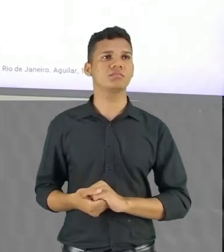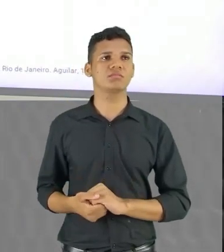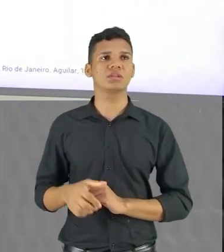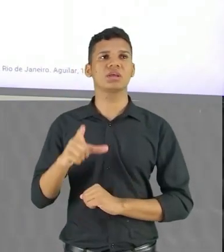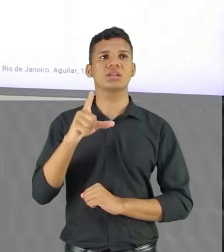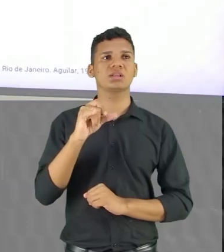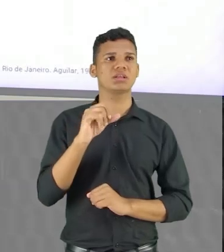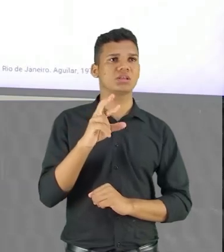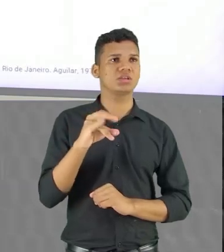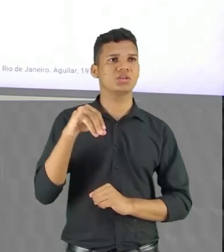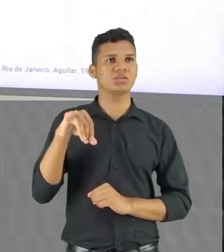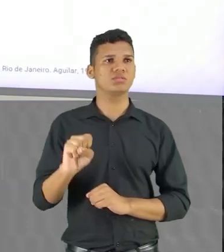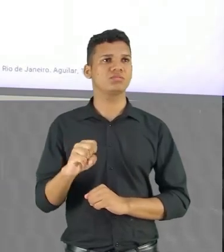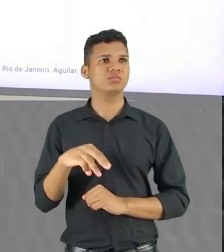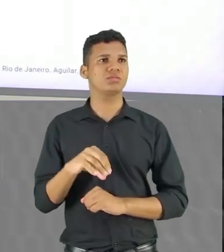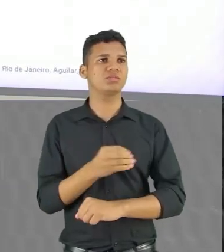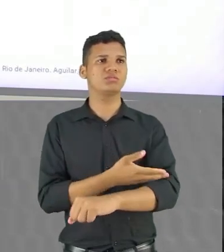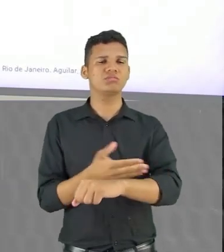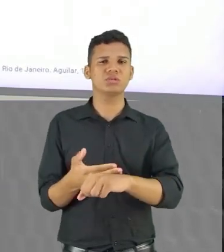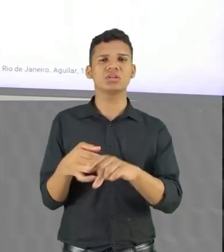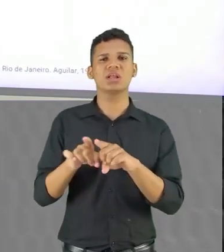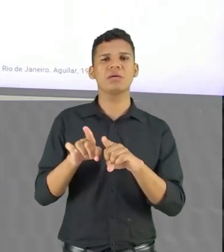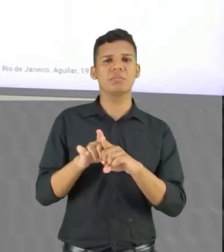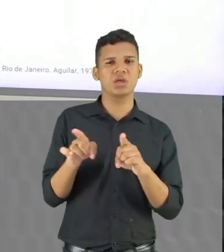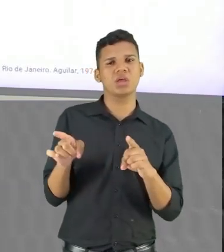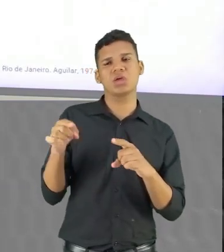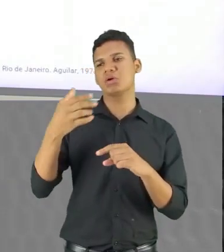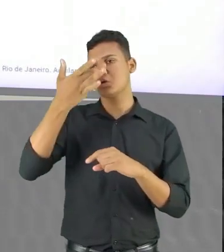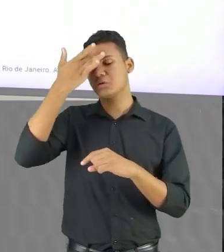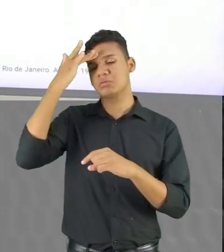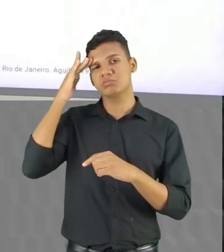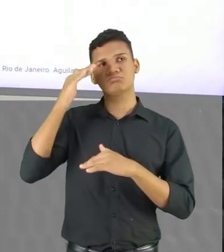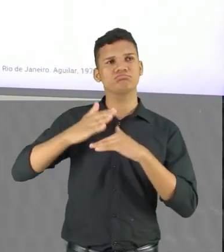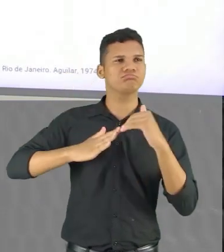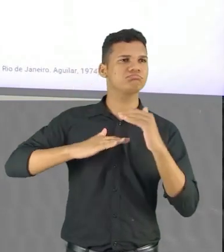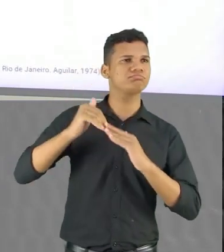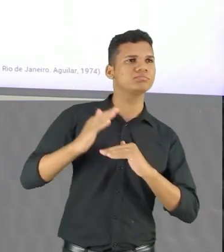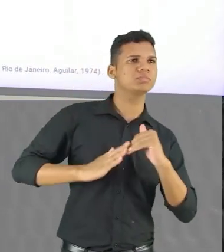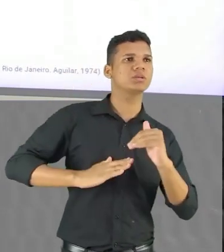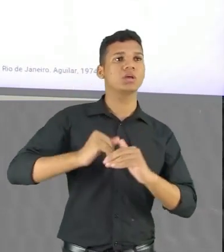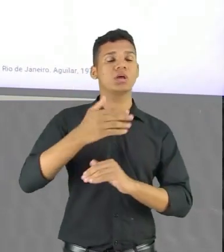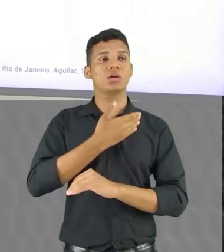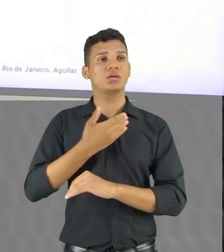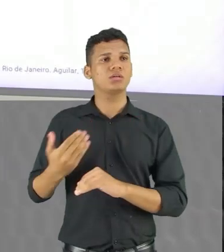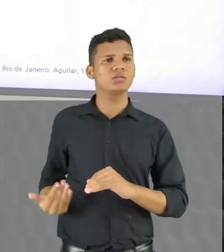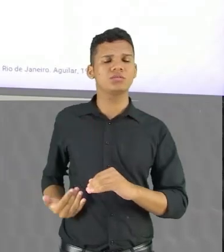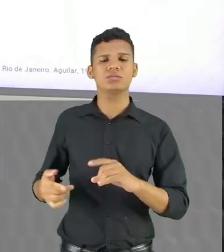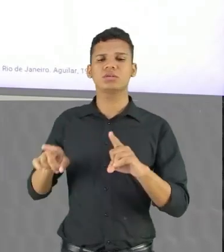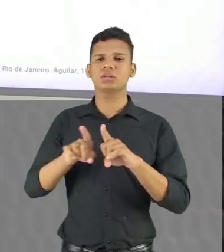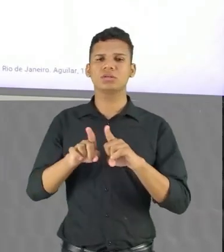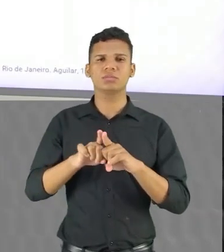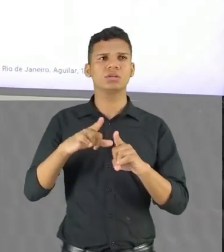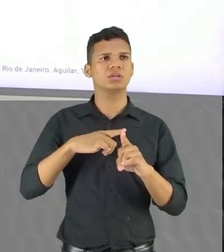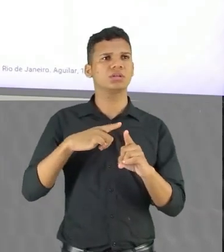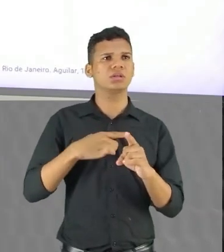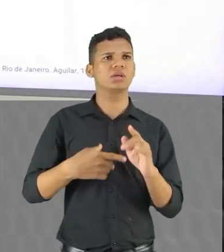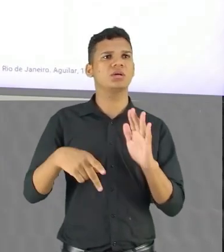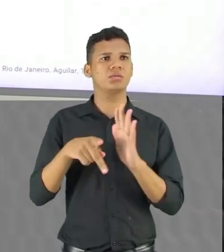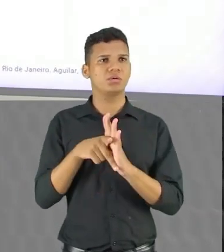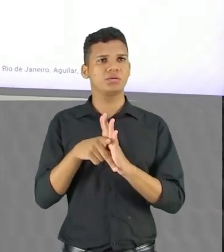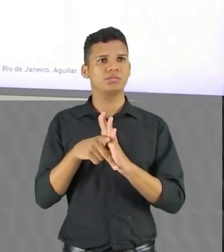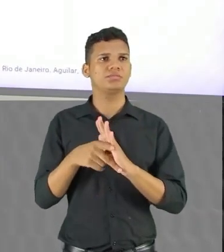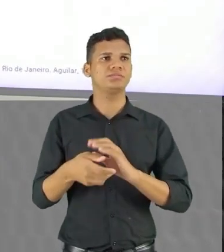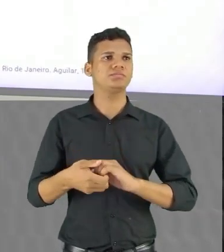lirismo bem comportado, do lirismo funcionário público, com livro de ponto, expediente, protocolo e manifestações de